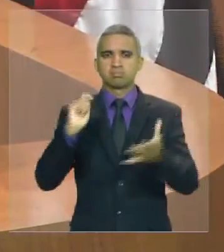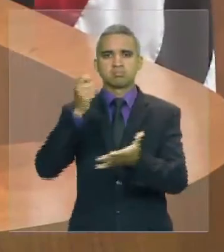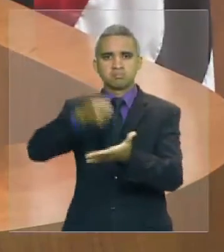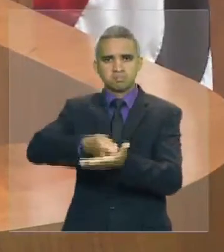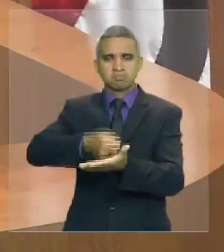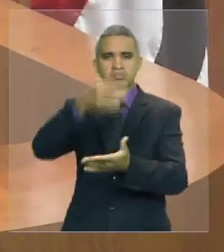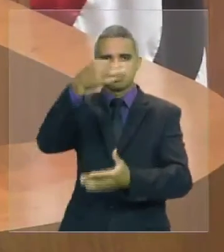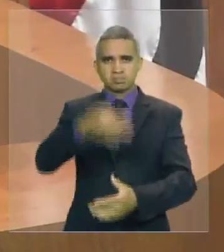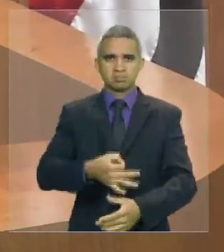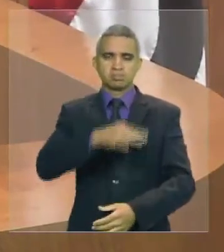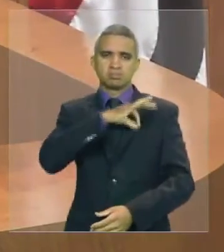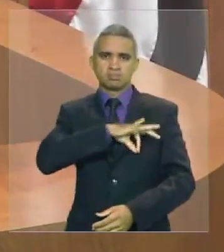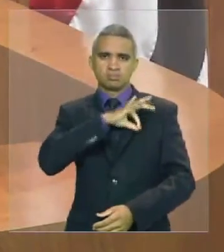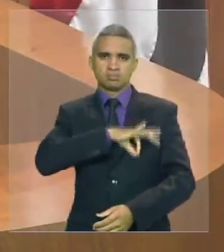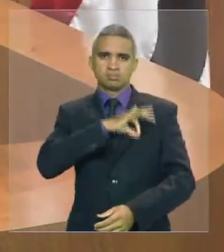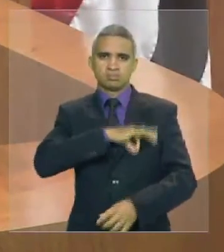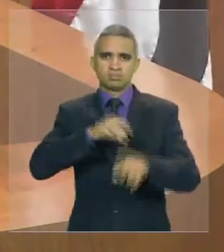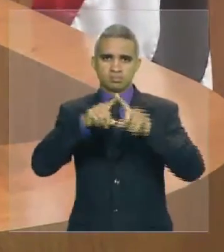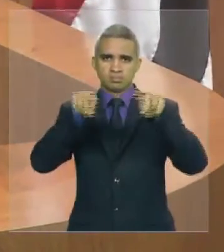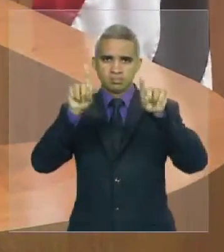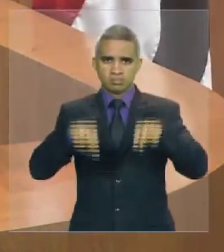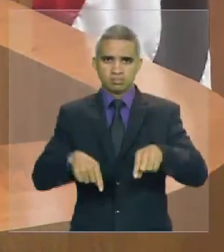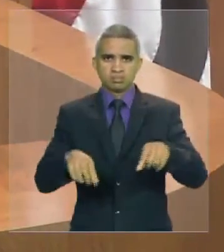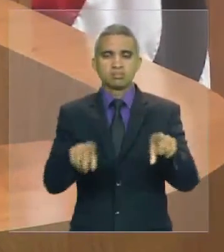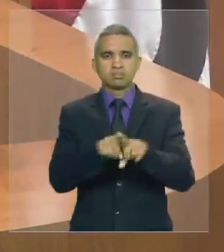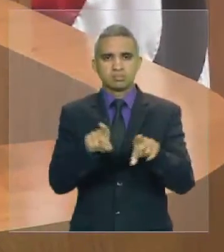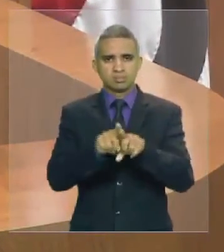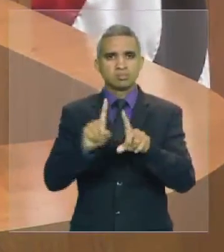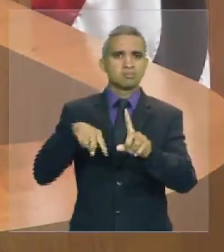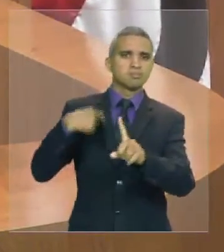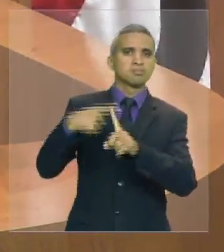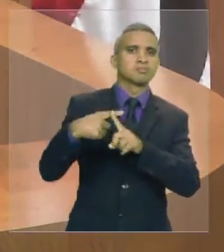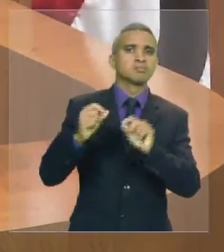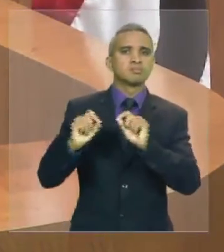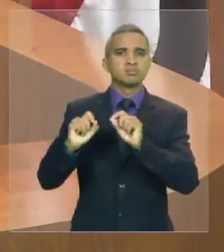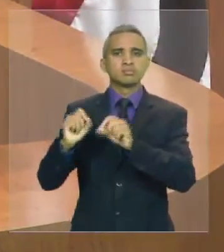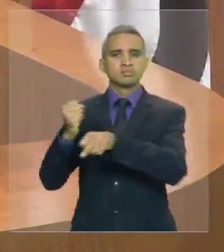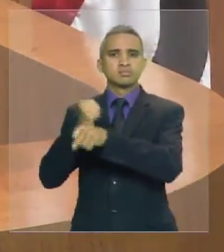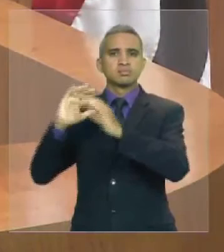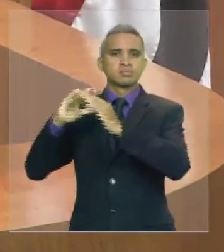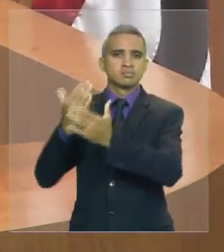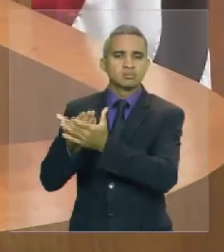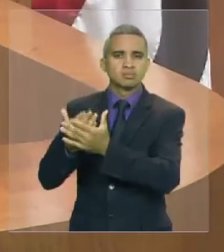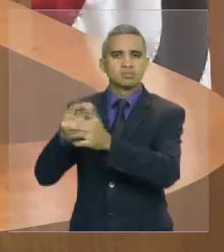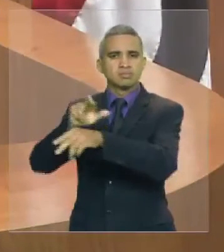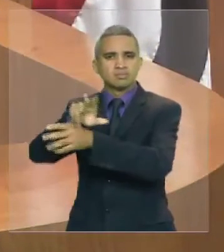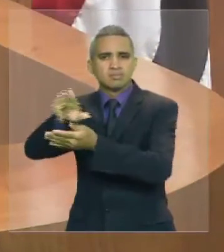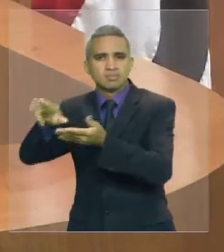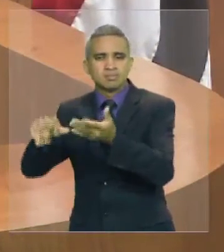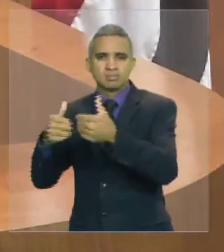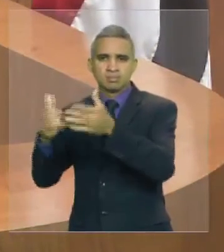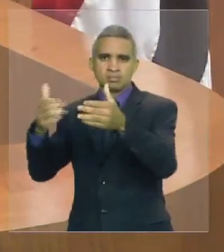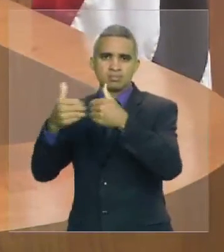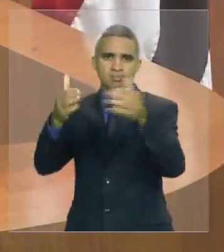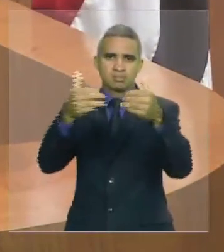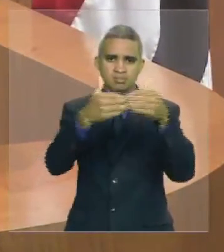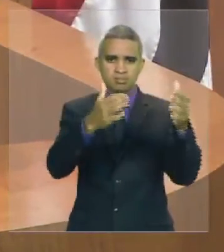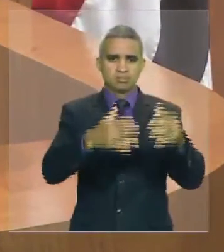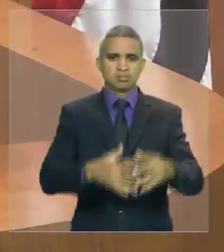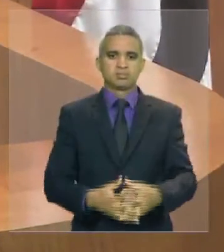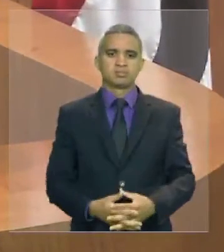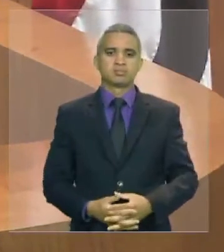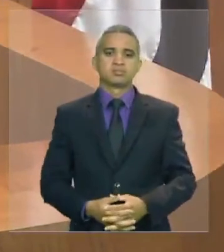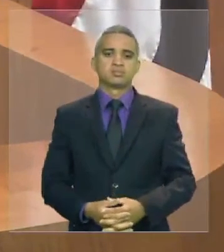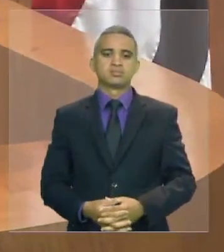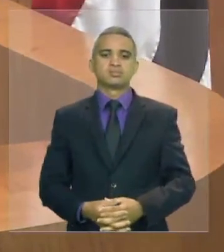dia. Ainda não inaugura obras no interior do Maranhão. Quero aqui